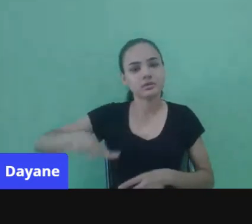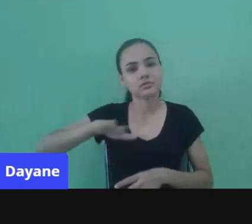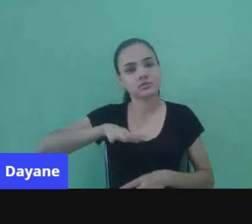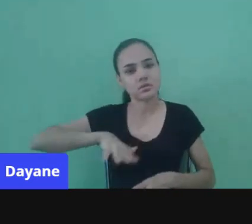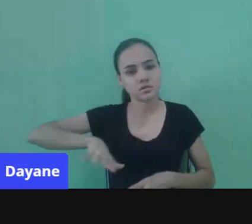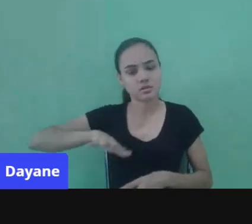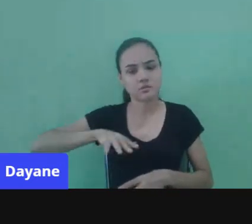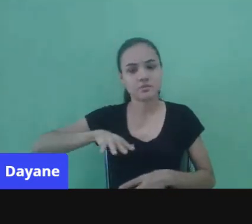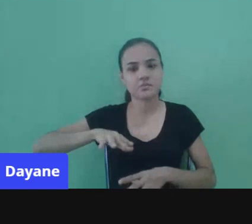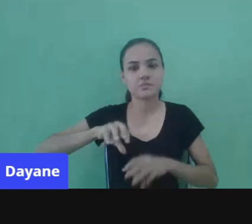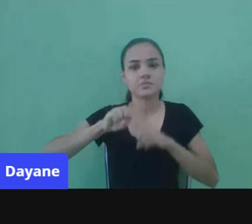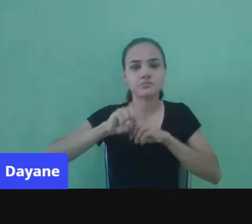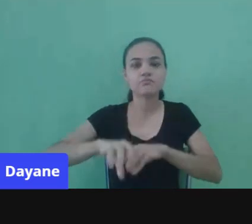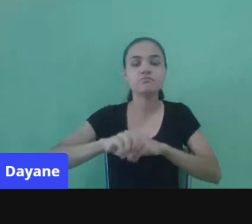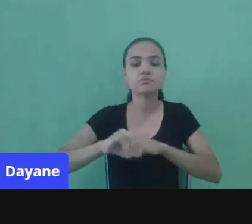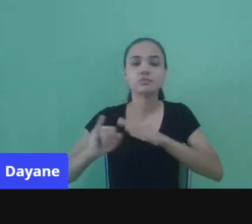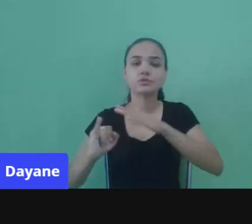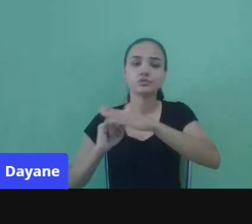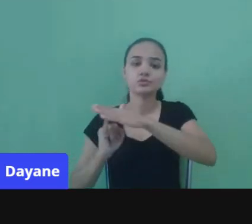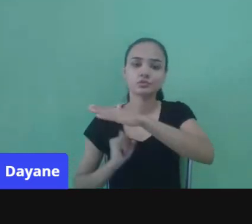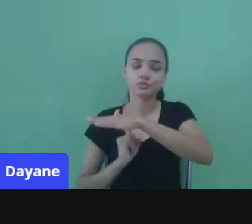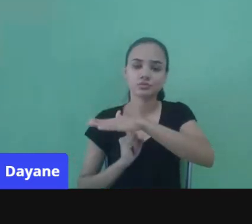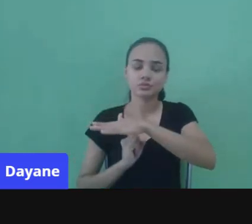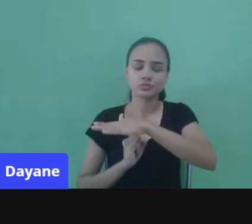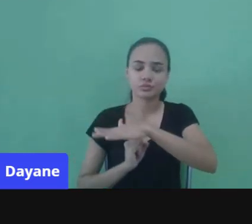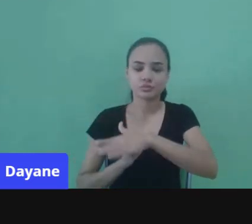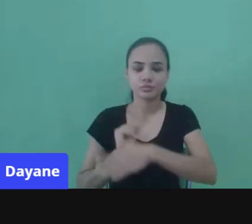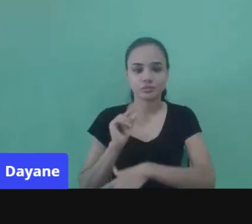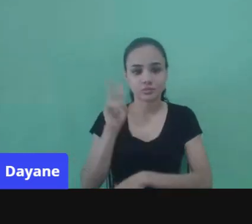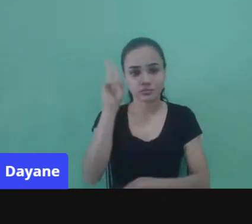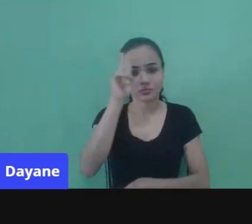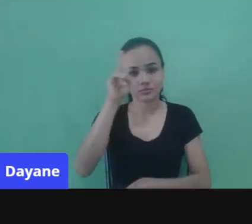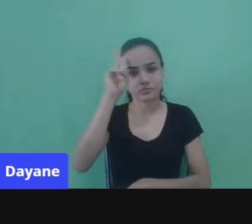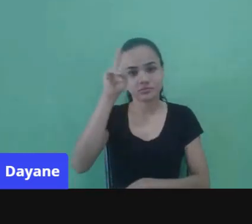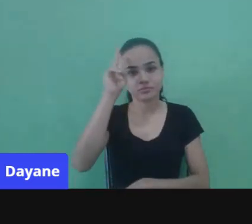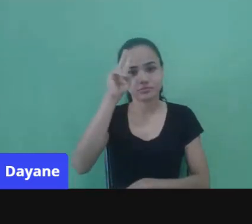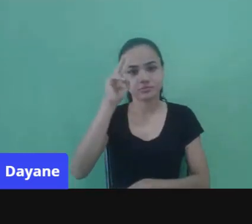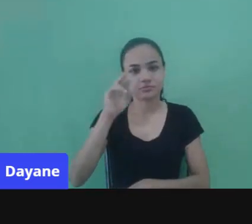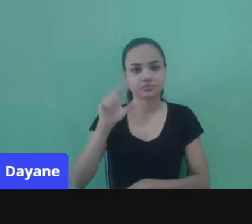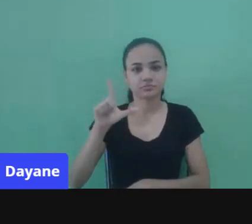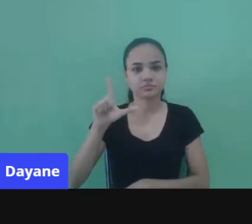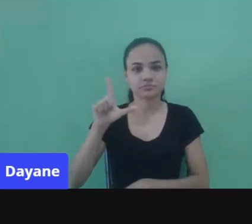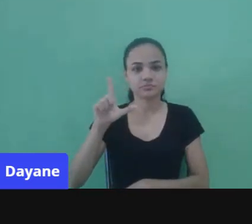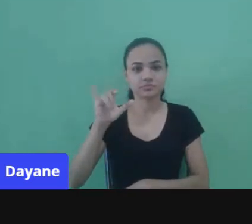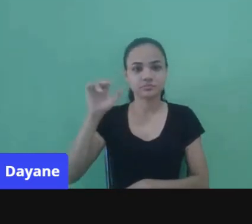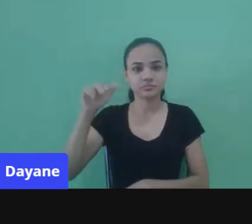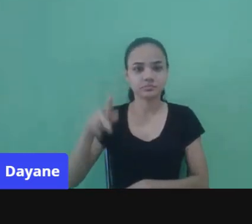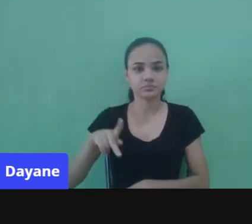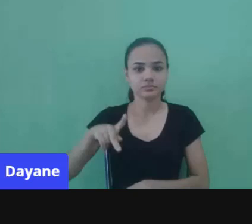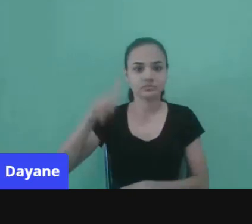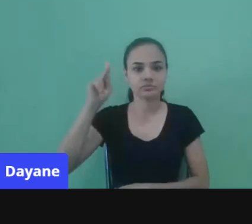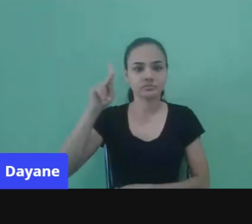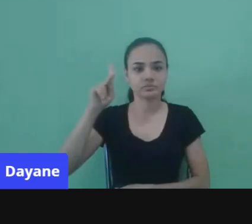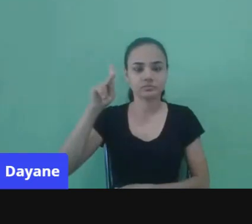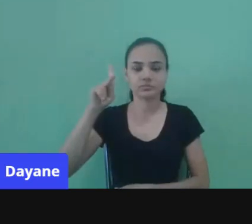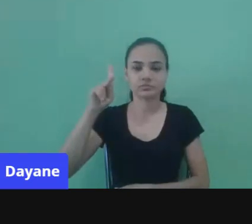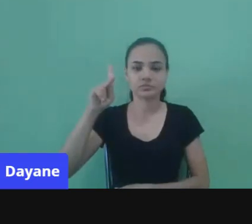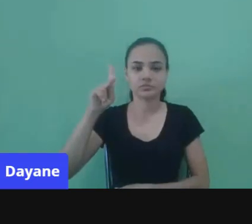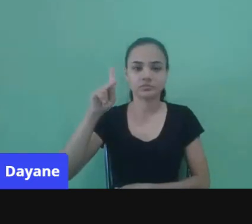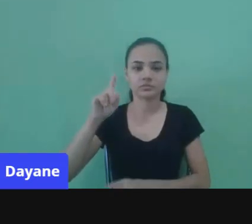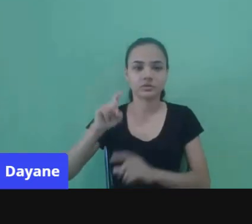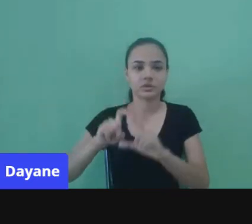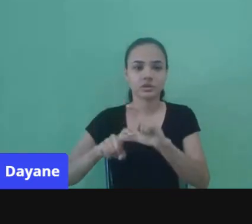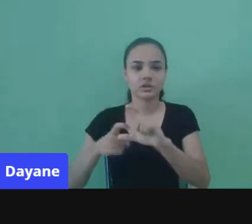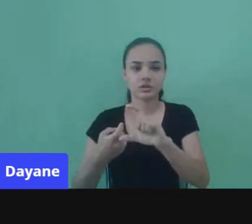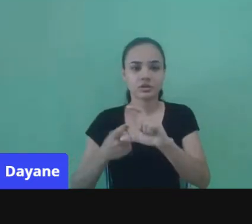um pouco lembrando desse link que a Nathalie já comentou sobre o currículo, né? Alguns materiais,